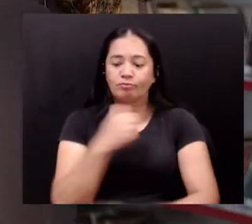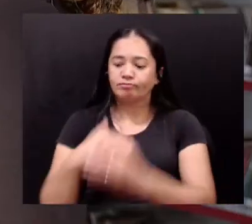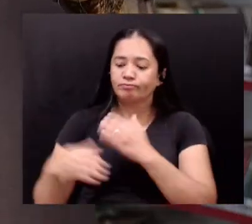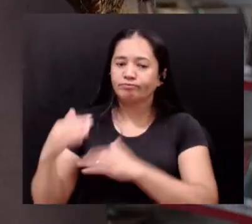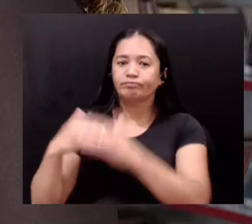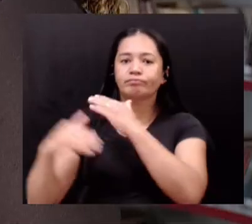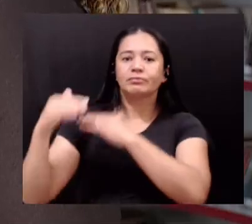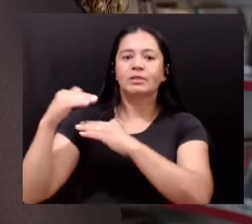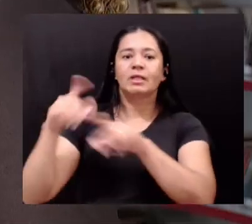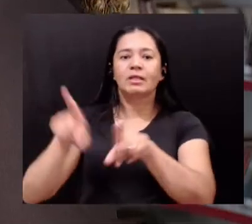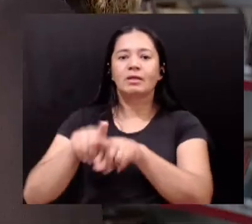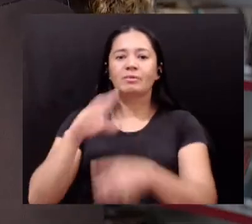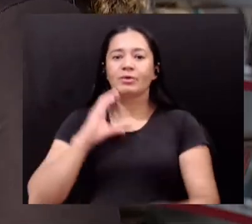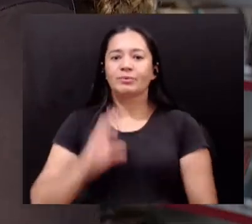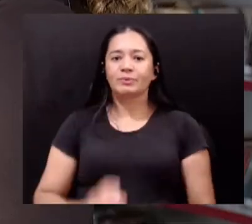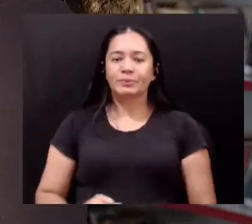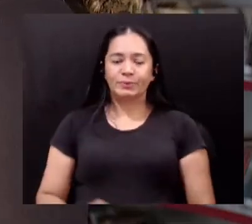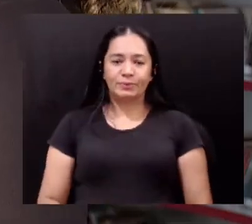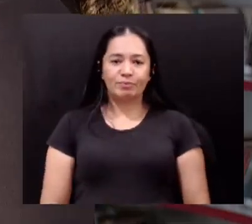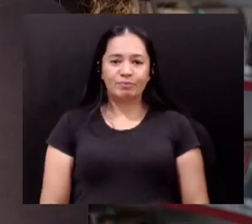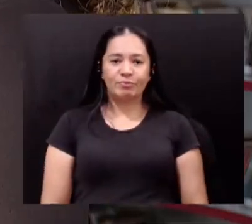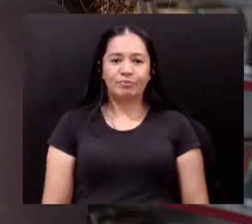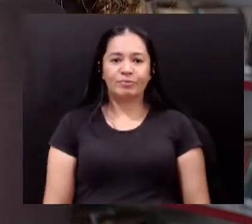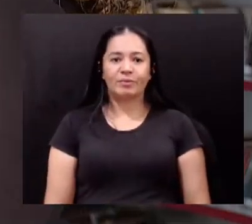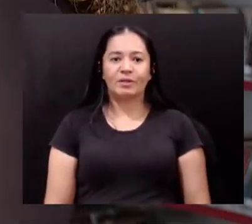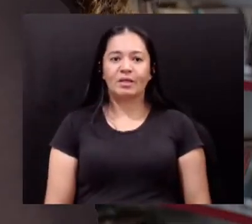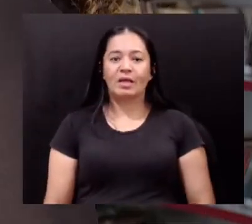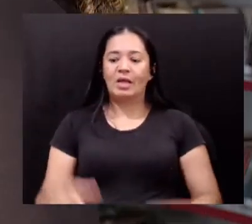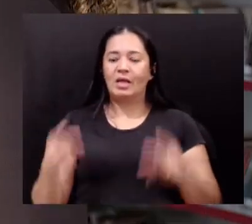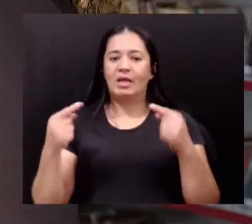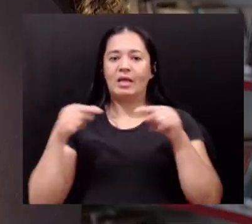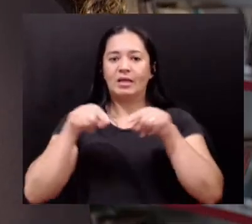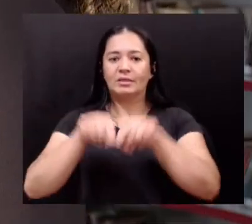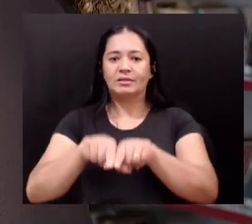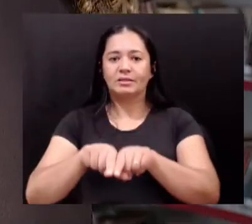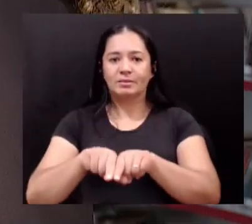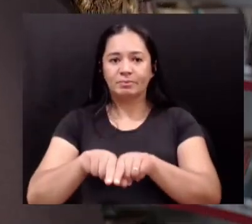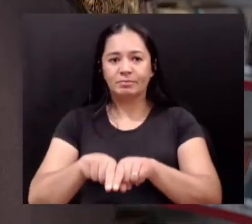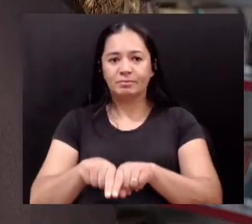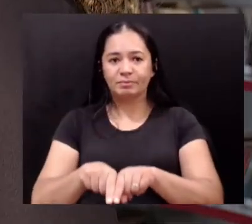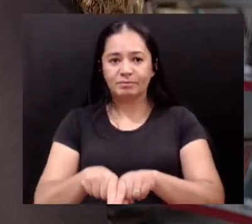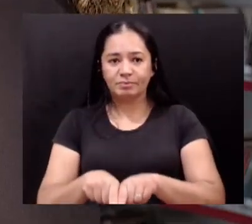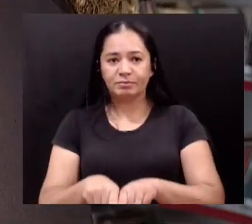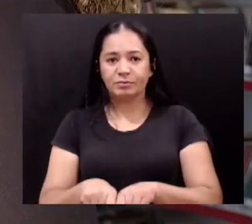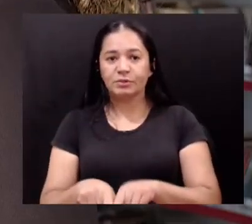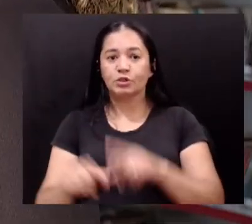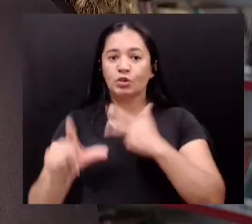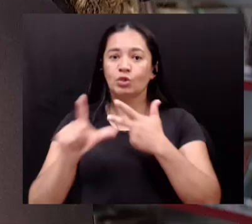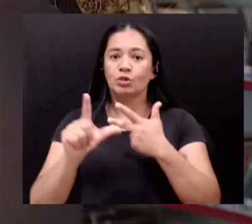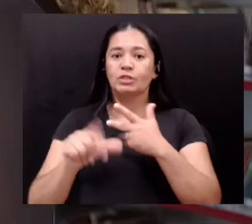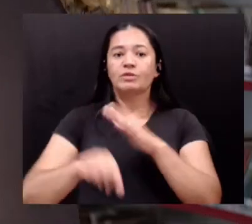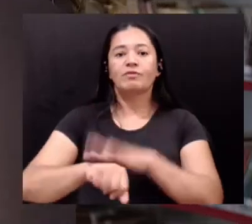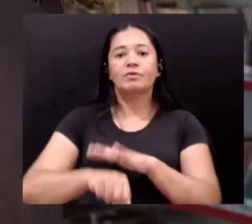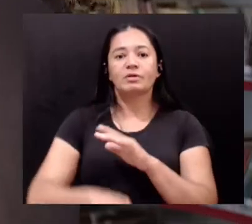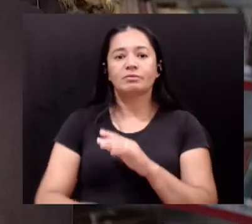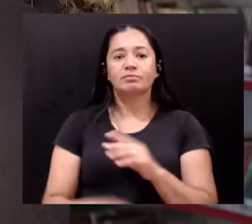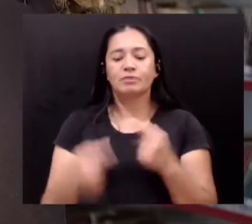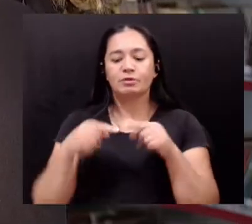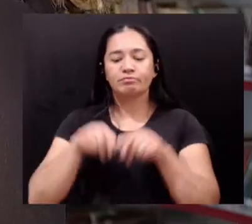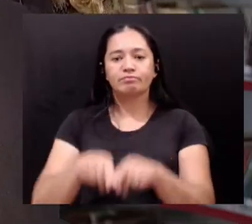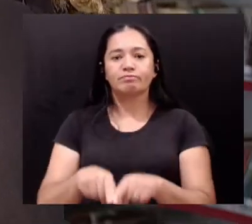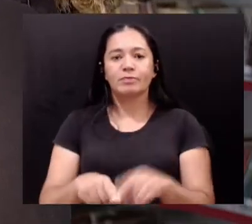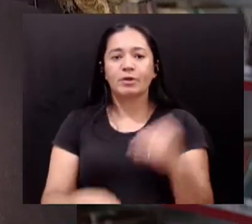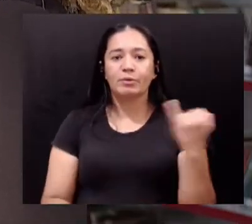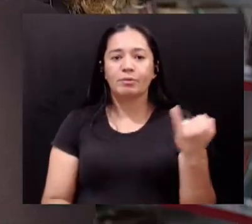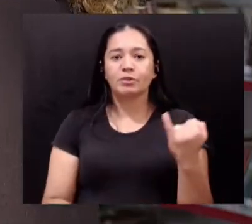cidadão. Né? E essa parceria que o Legislativo faz é extremamente importante para acarretar mais conhecimento